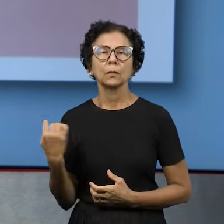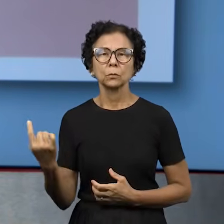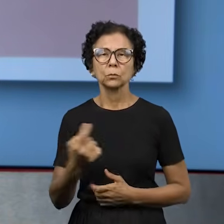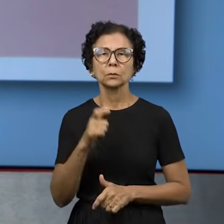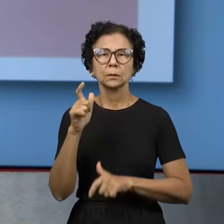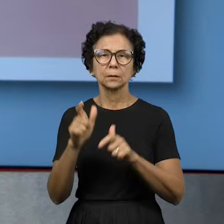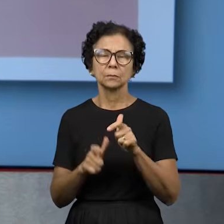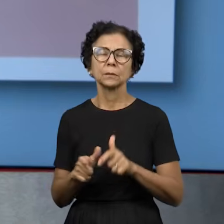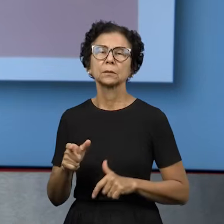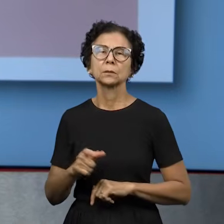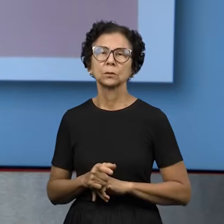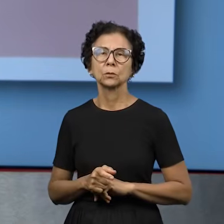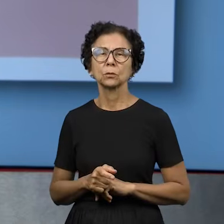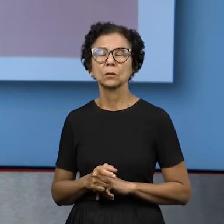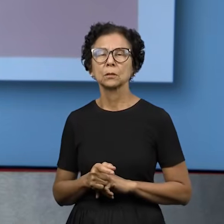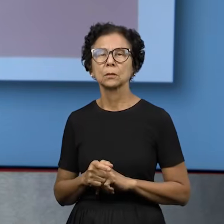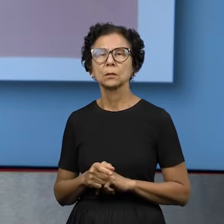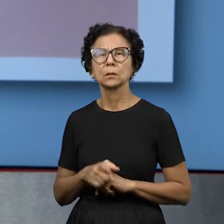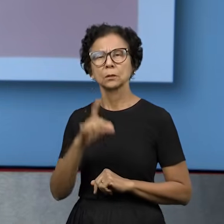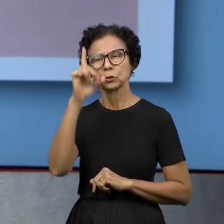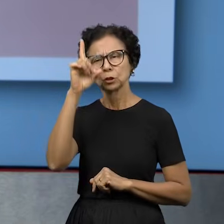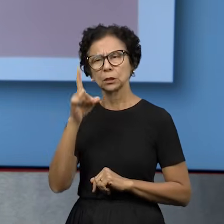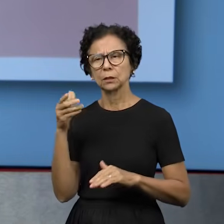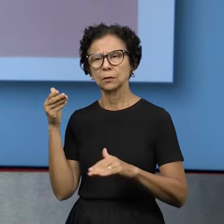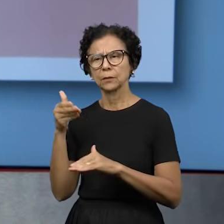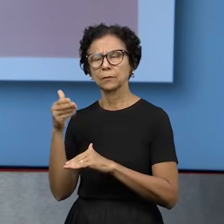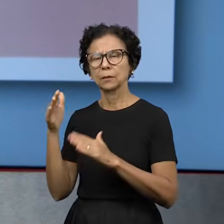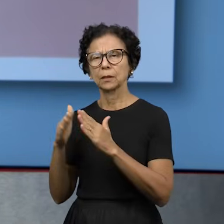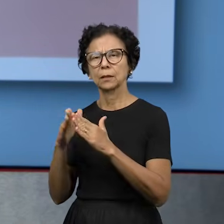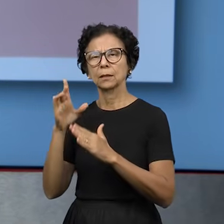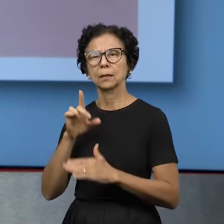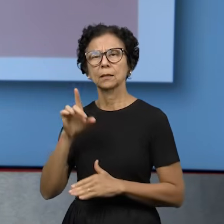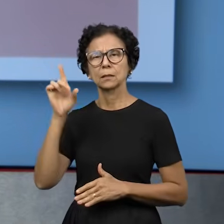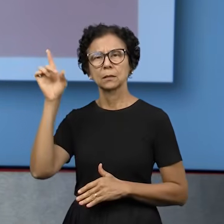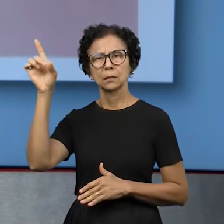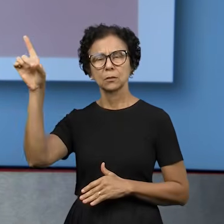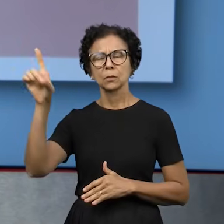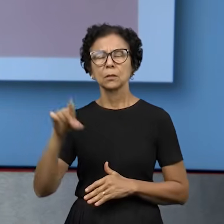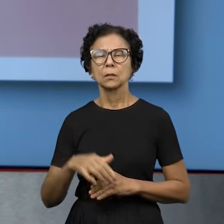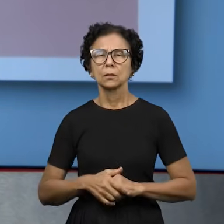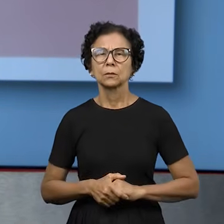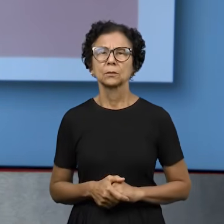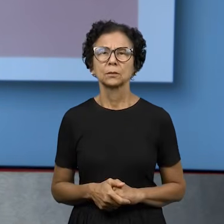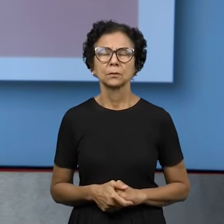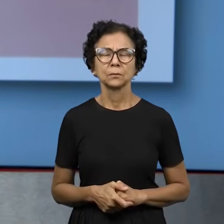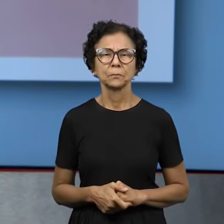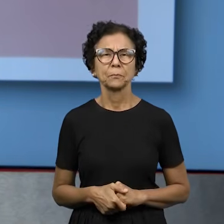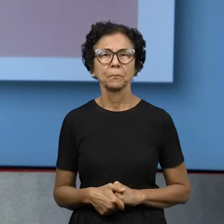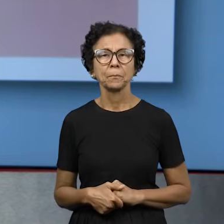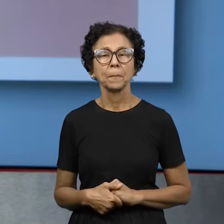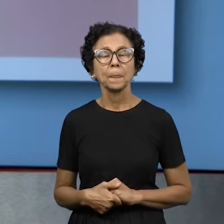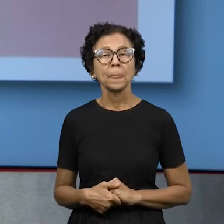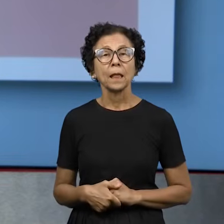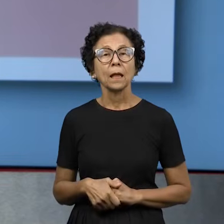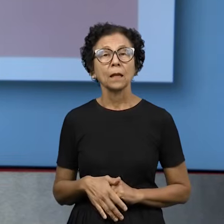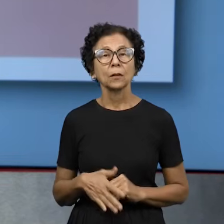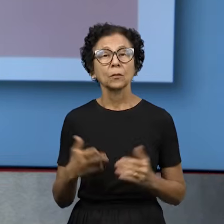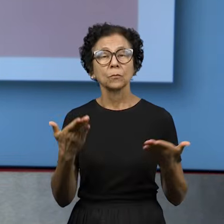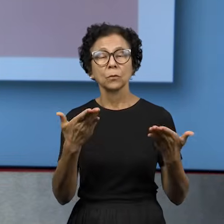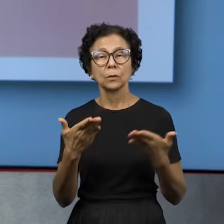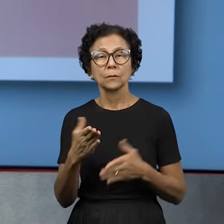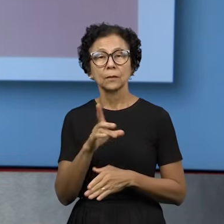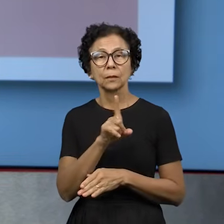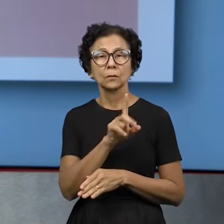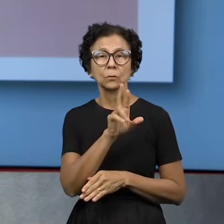na casa de Deus. E é justamente sobre essa abrangência que vamos conversar hoje com a doutora